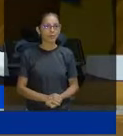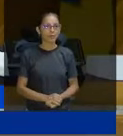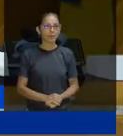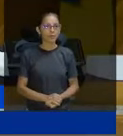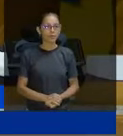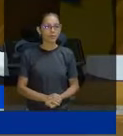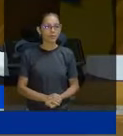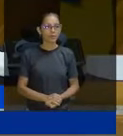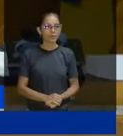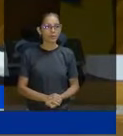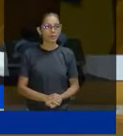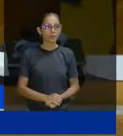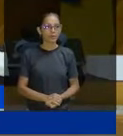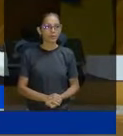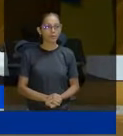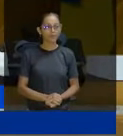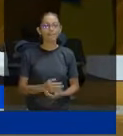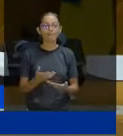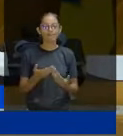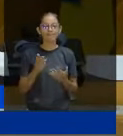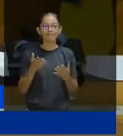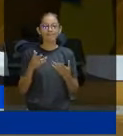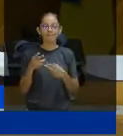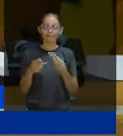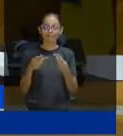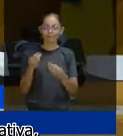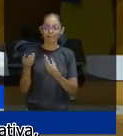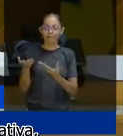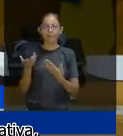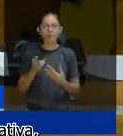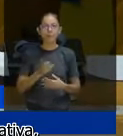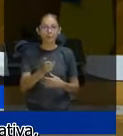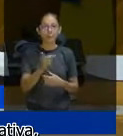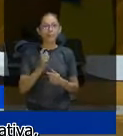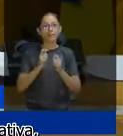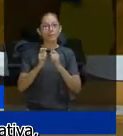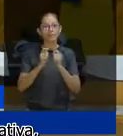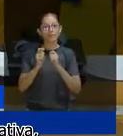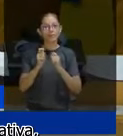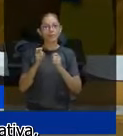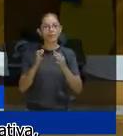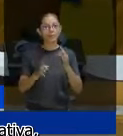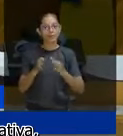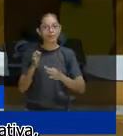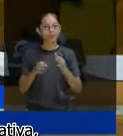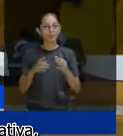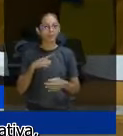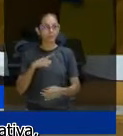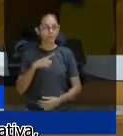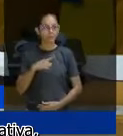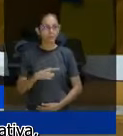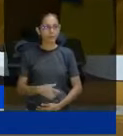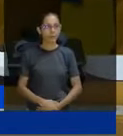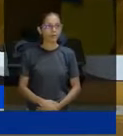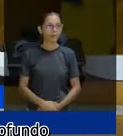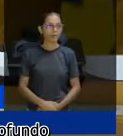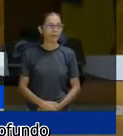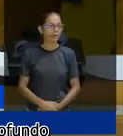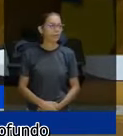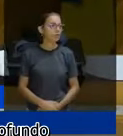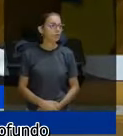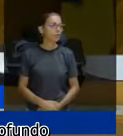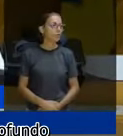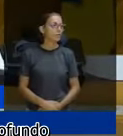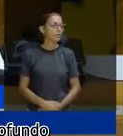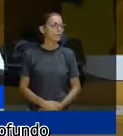então, feito essa entrega, esse registro, em continuidade à sessão administrativa, em termos de comunicação e